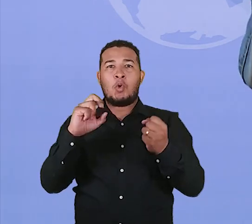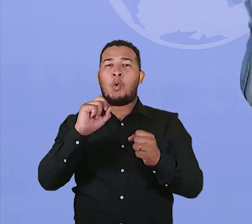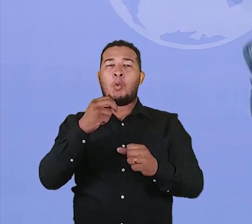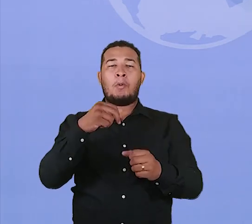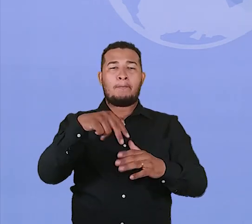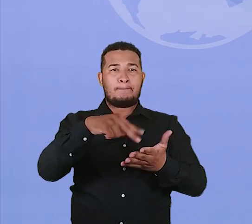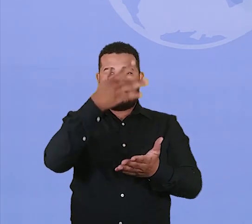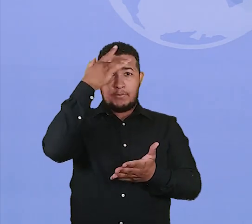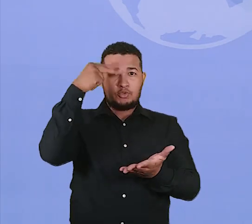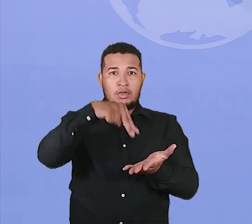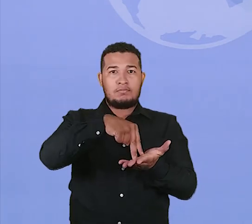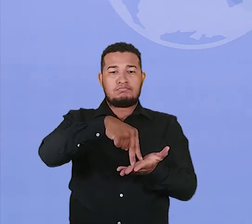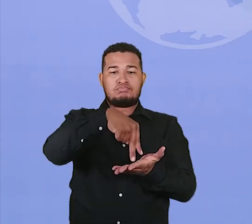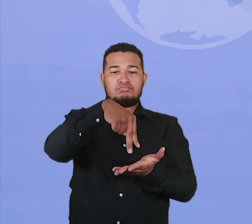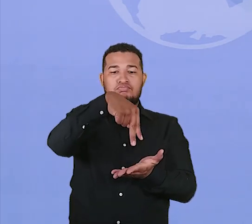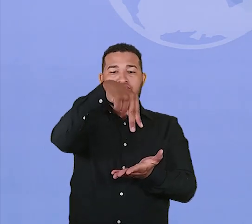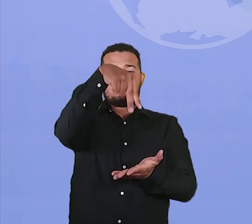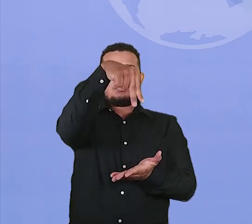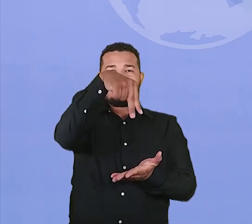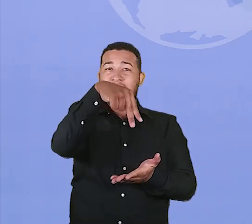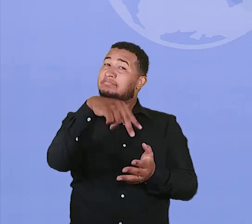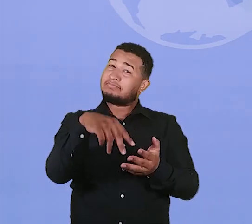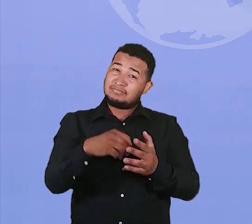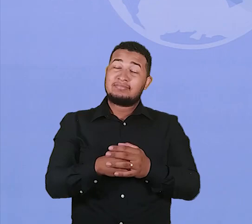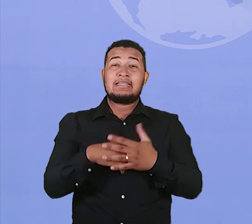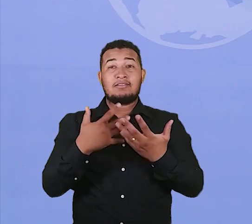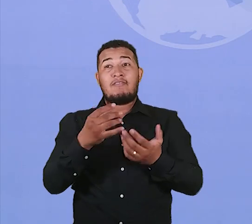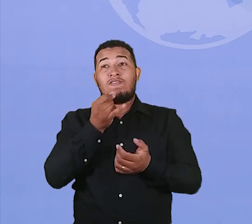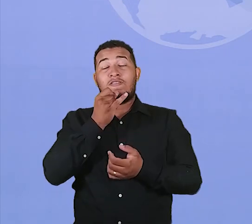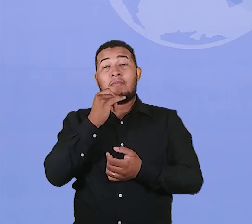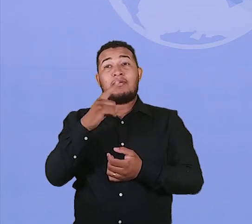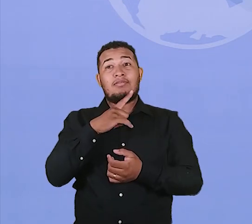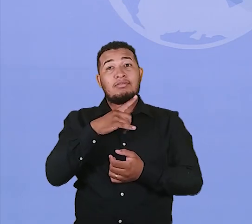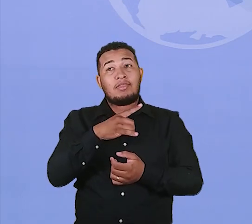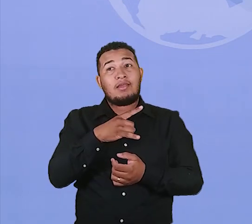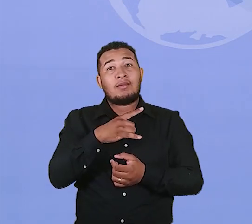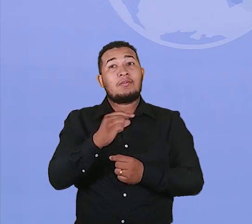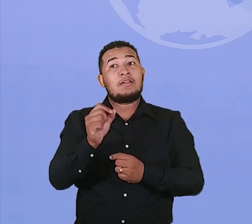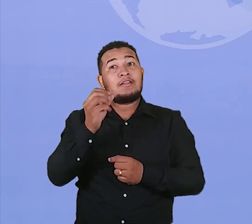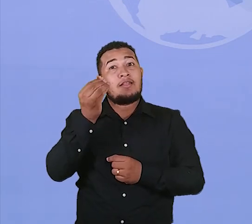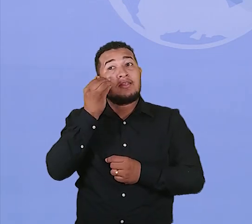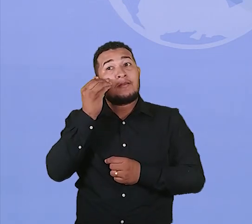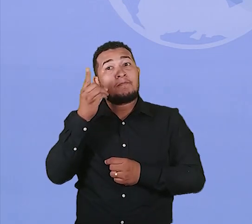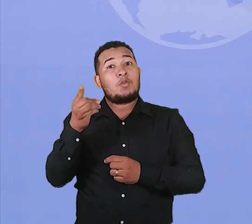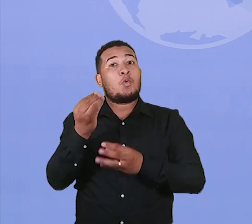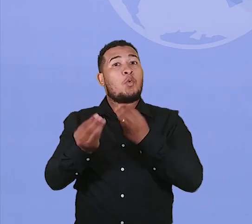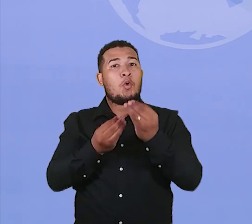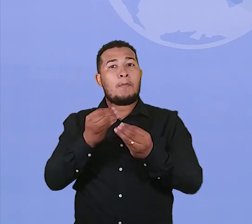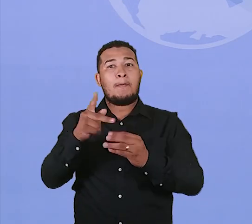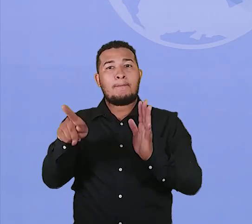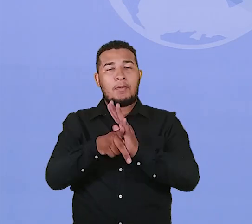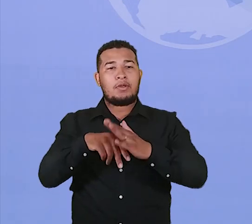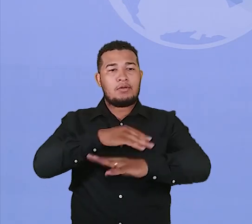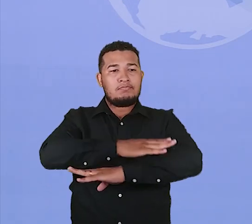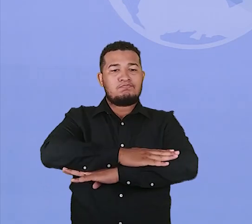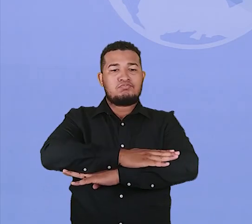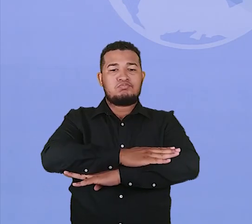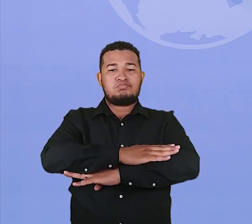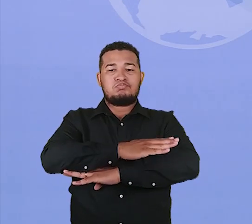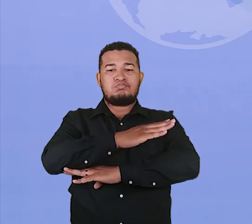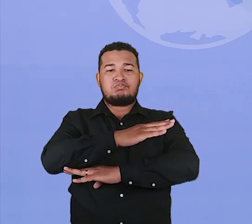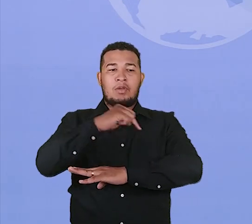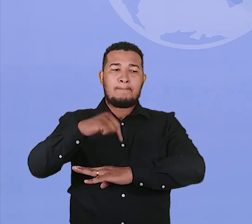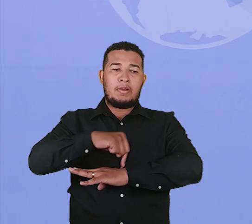fala que eles levitavam oi gente é tem uma hipótese que na verdade eles construíram planos inclinados